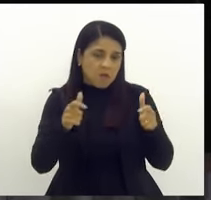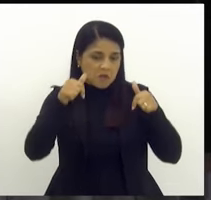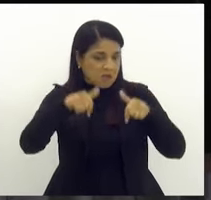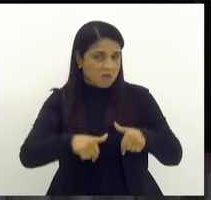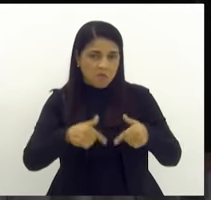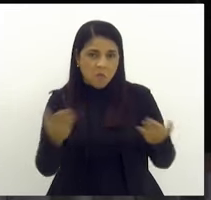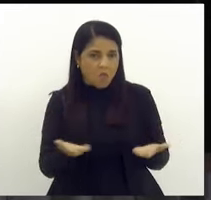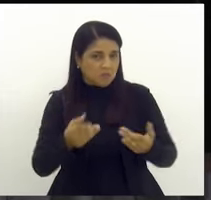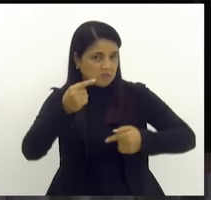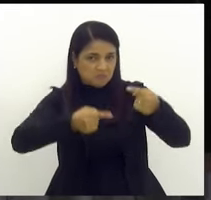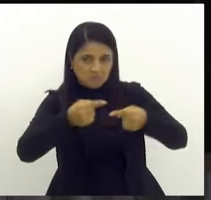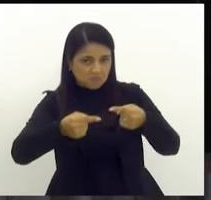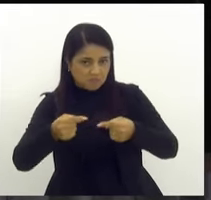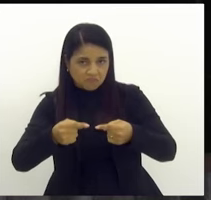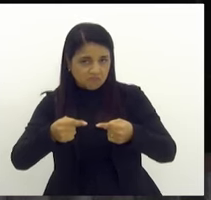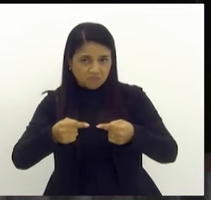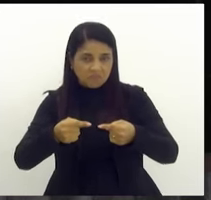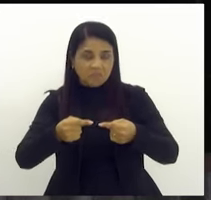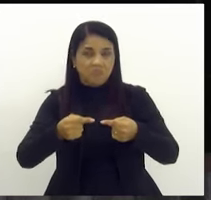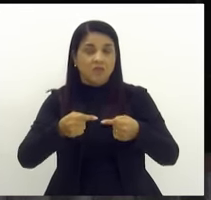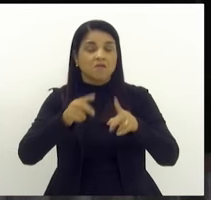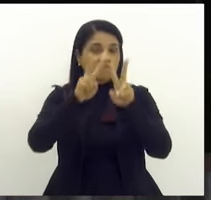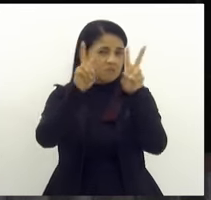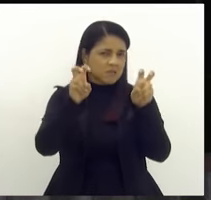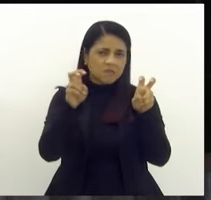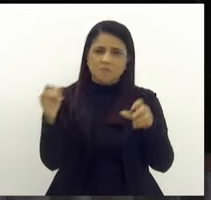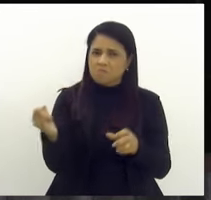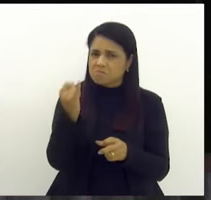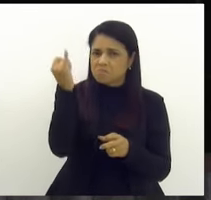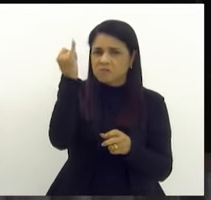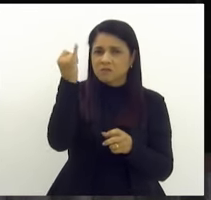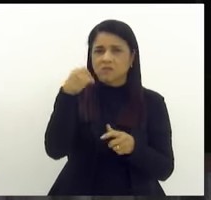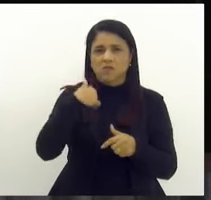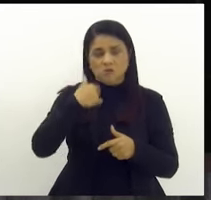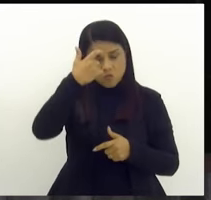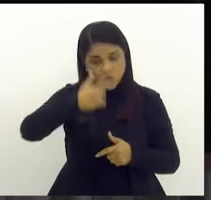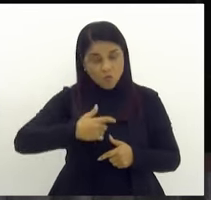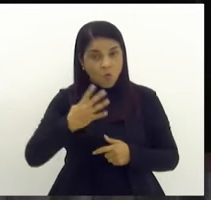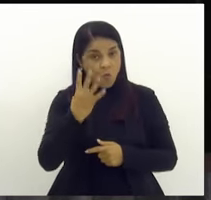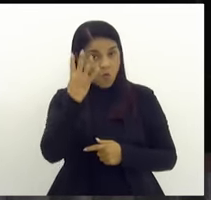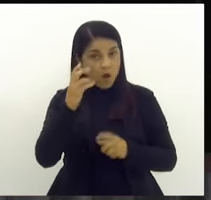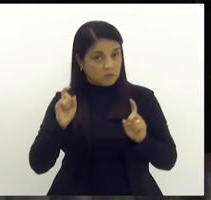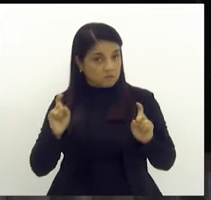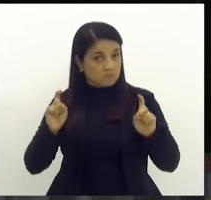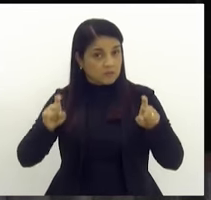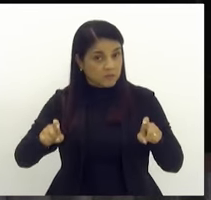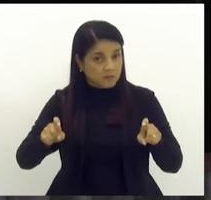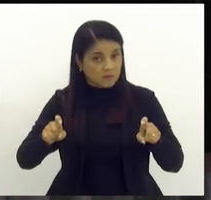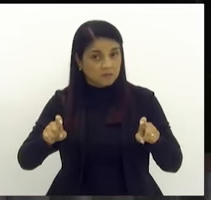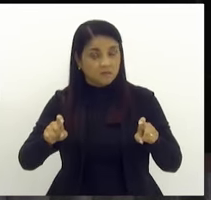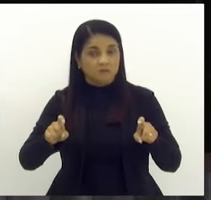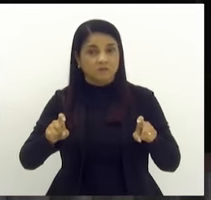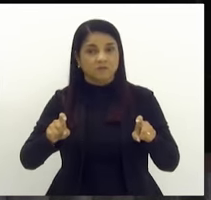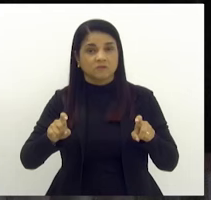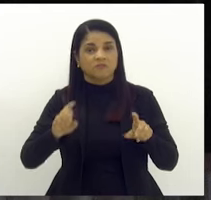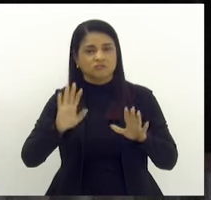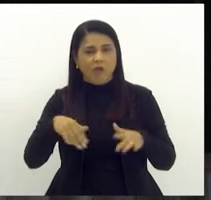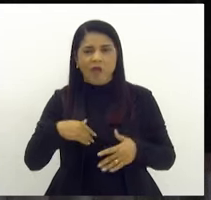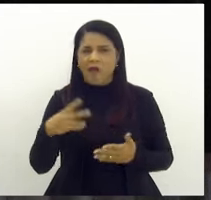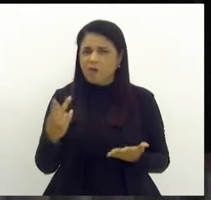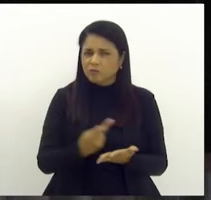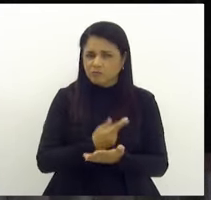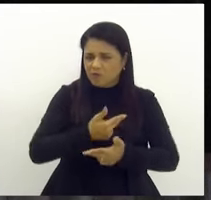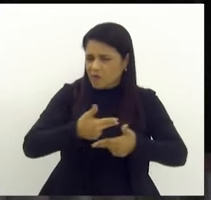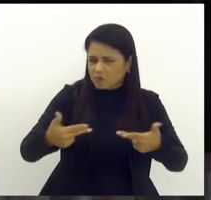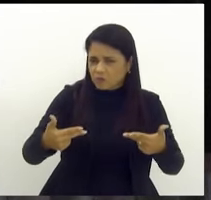discutir e debater uma matérias tão importantes como essa então eu já tô aqui no meu quarto mandato Eu já vi muita coisa acontecer aqui já peguei